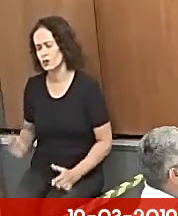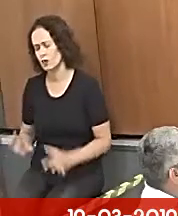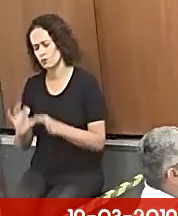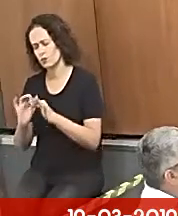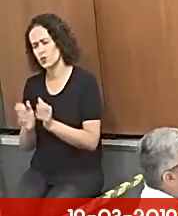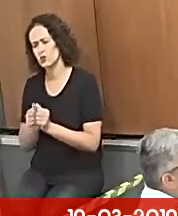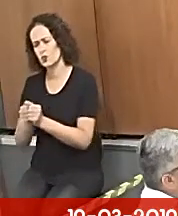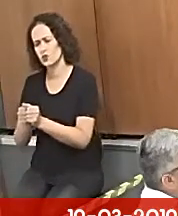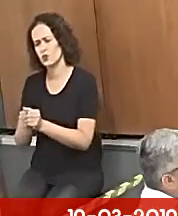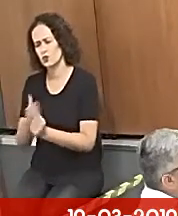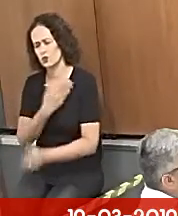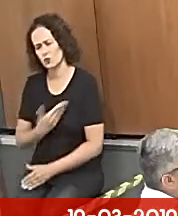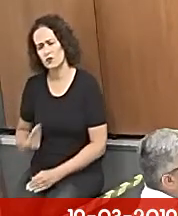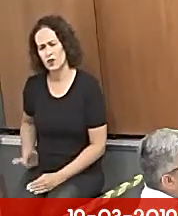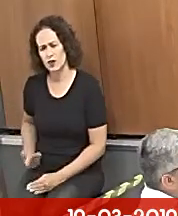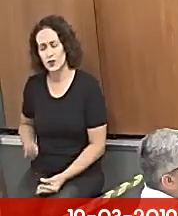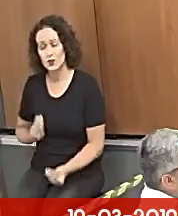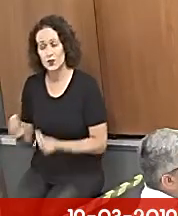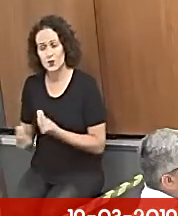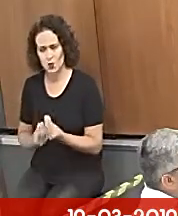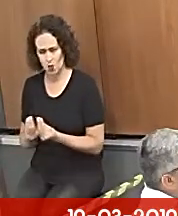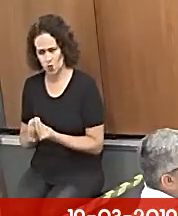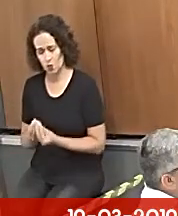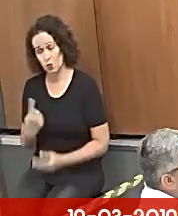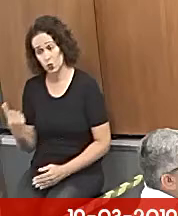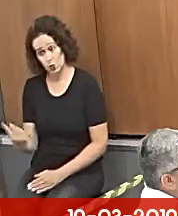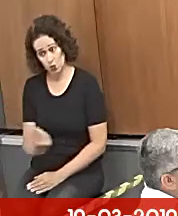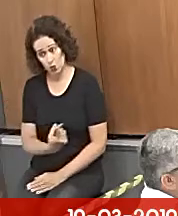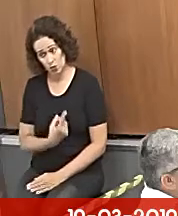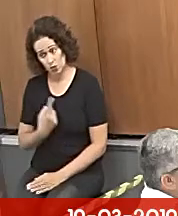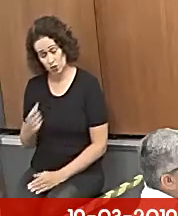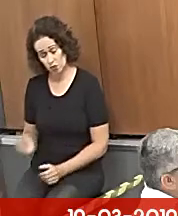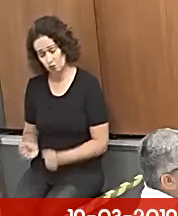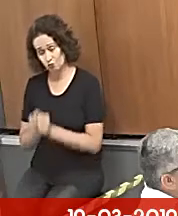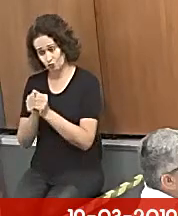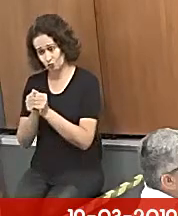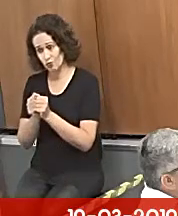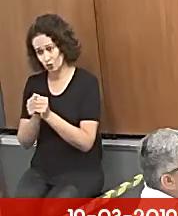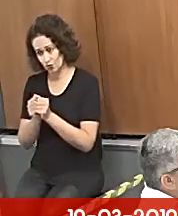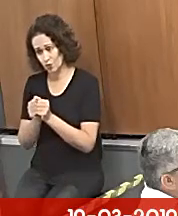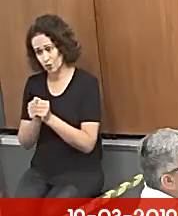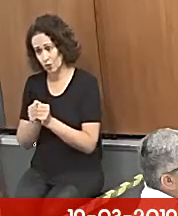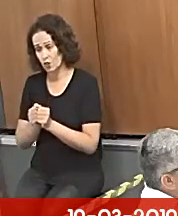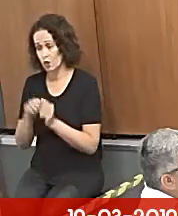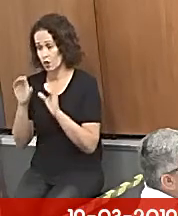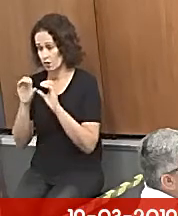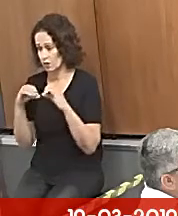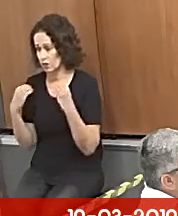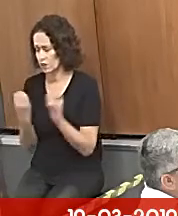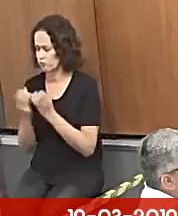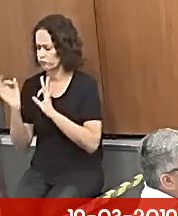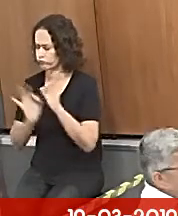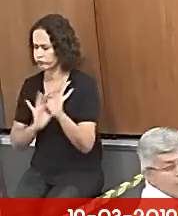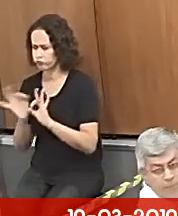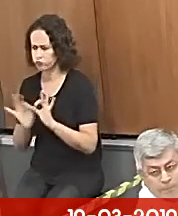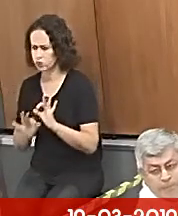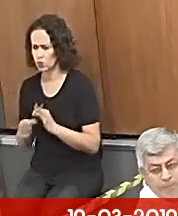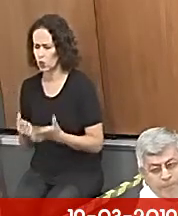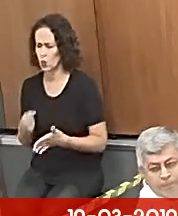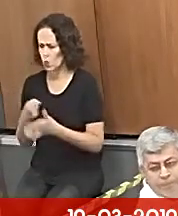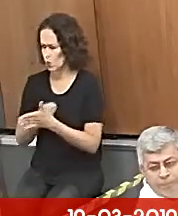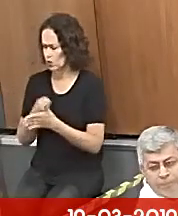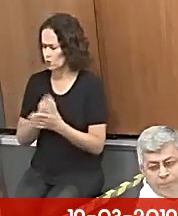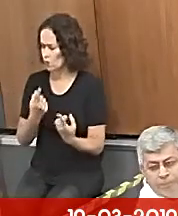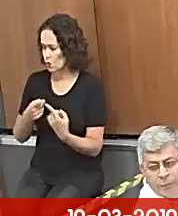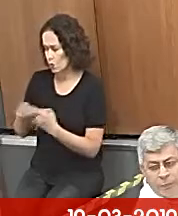governo que nós somos parceiro nós não né o objetivo da organização da sociedade no notamos contra ele nós